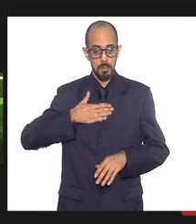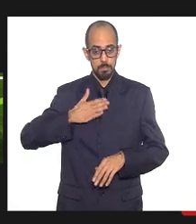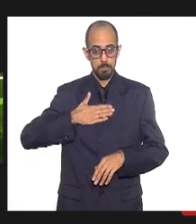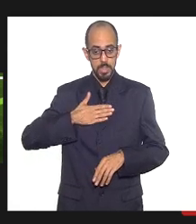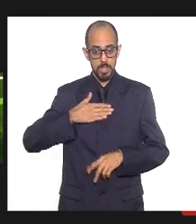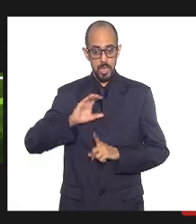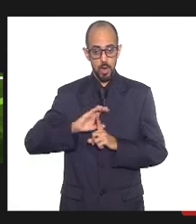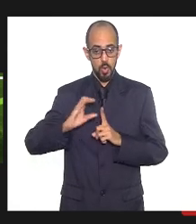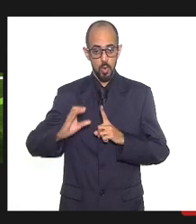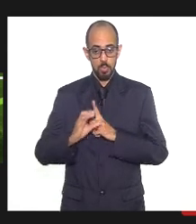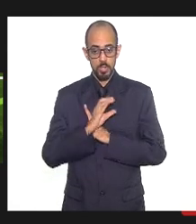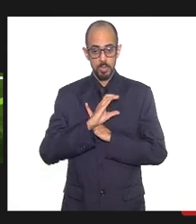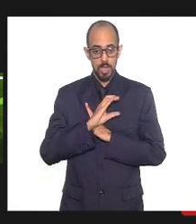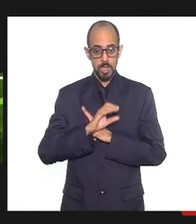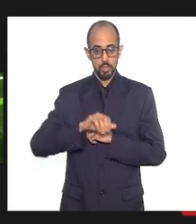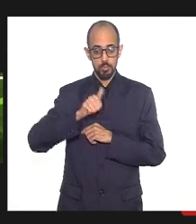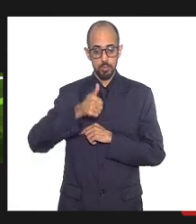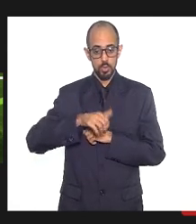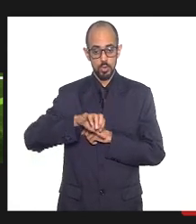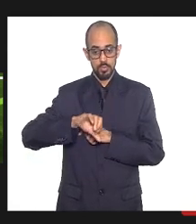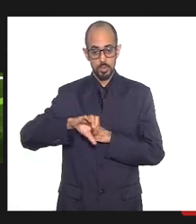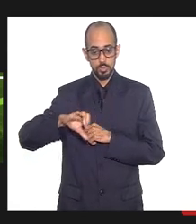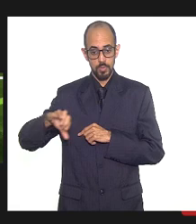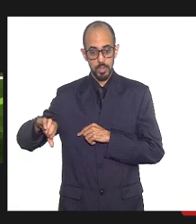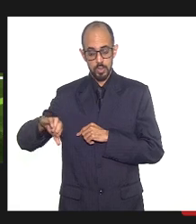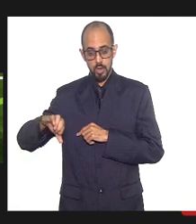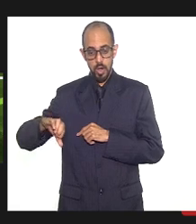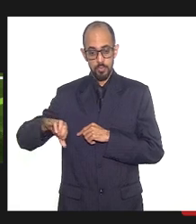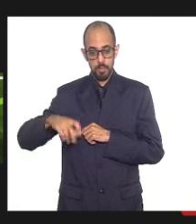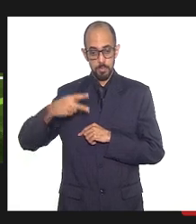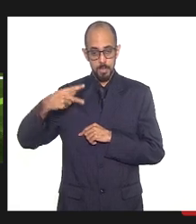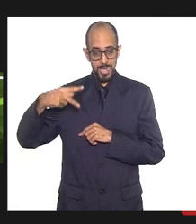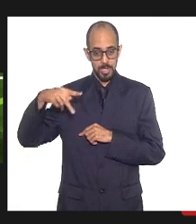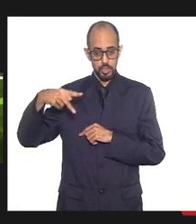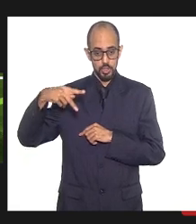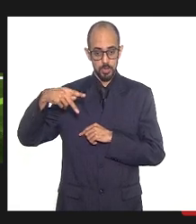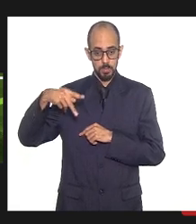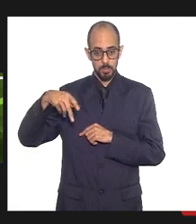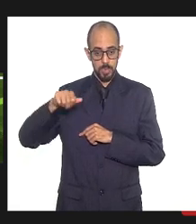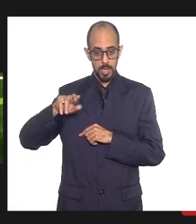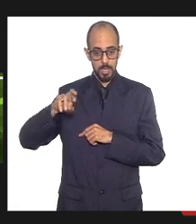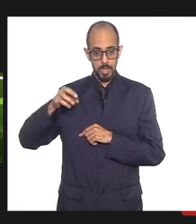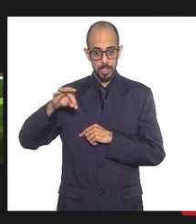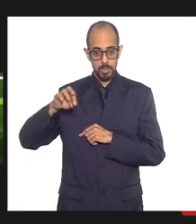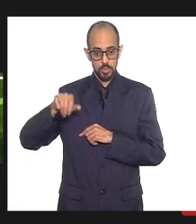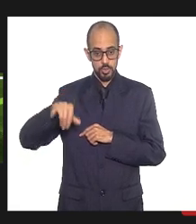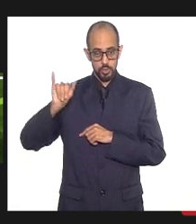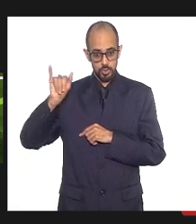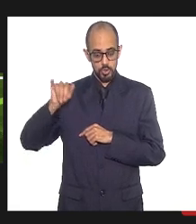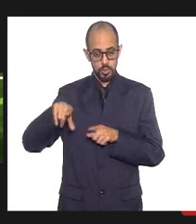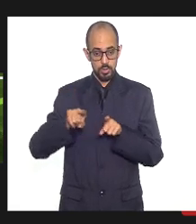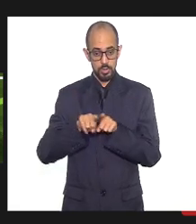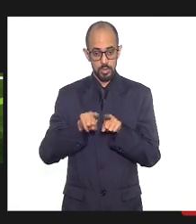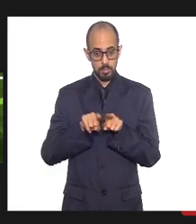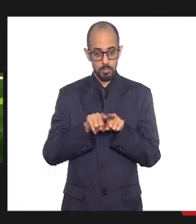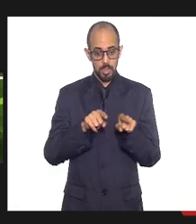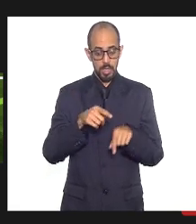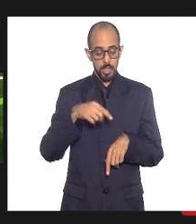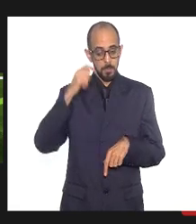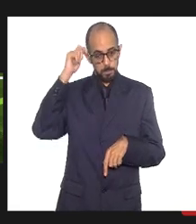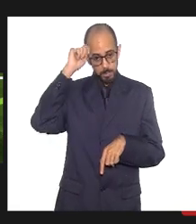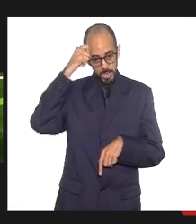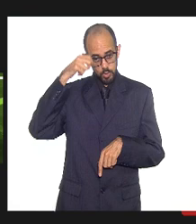titulada lá no ano de 1999, em Paraty, e Preto Forro, que fica em Cabo Frio, que foi titulado em